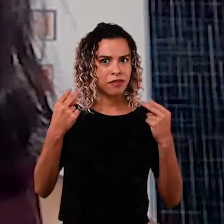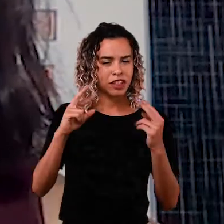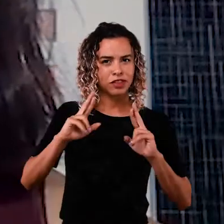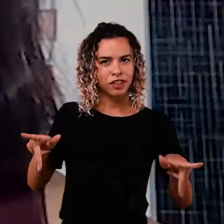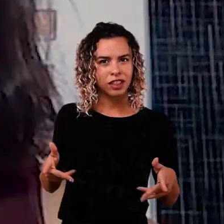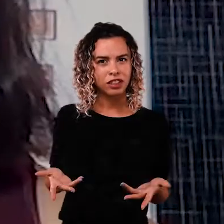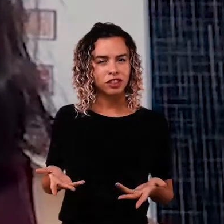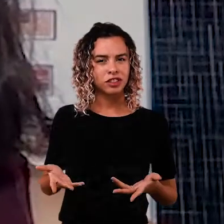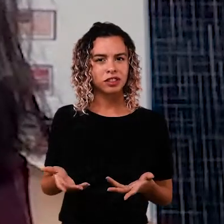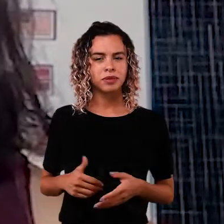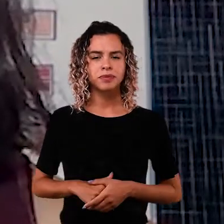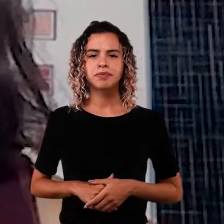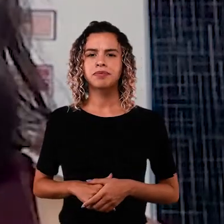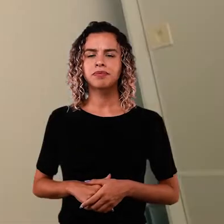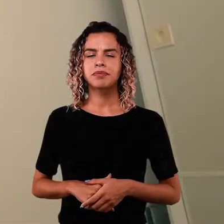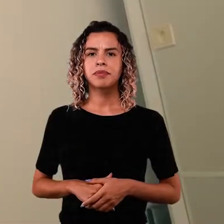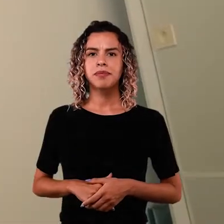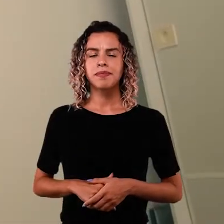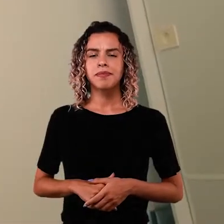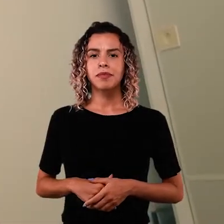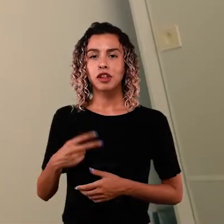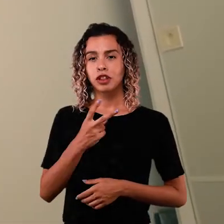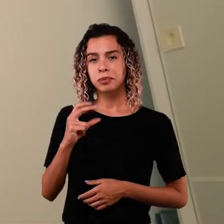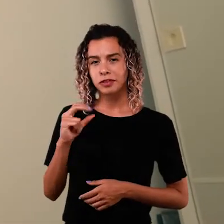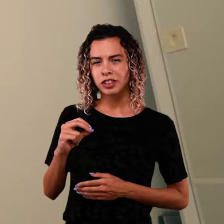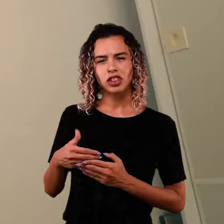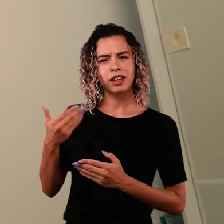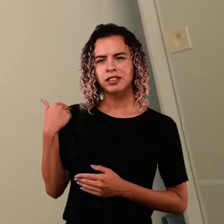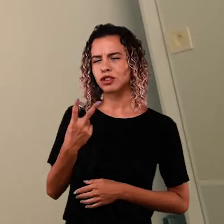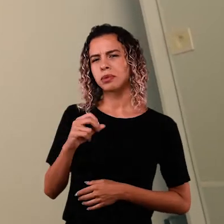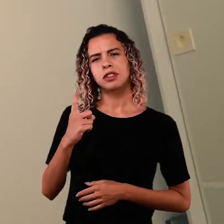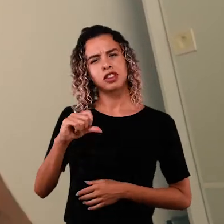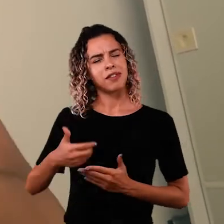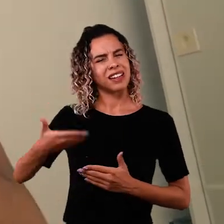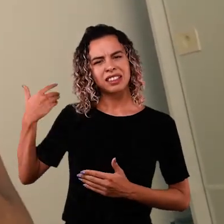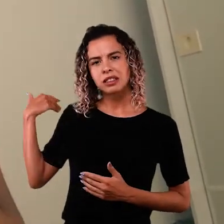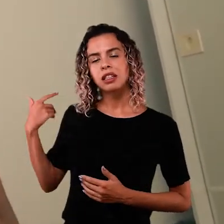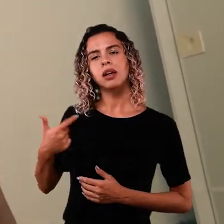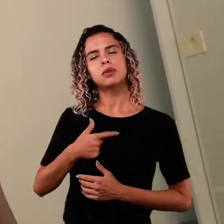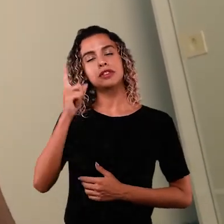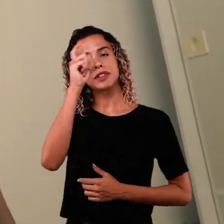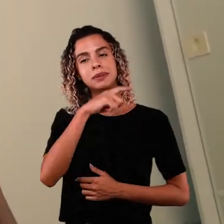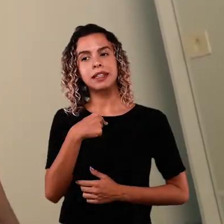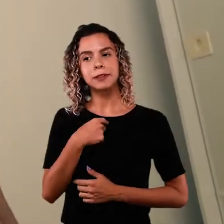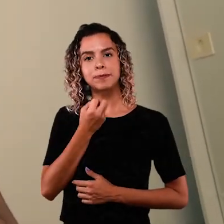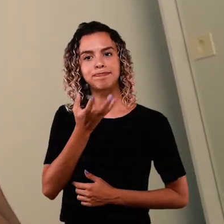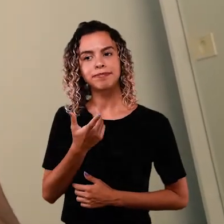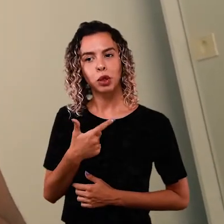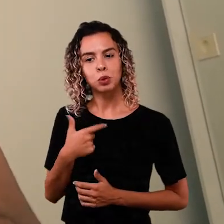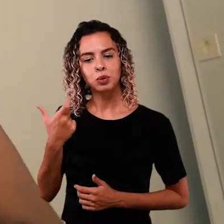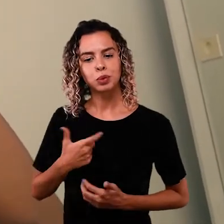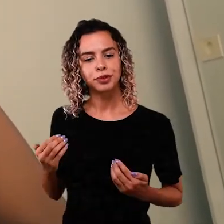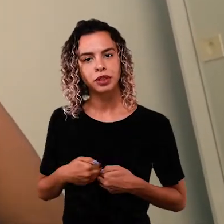me ver diferente, muito medo disso. Poliana. Antes de 2020, 2019, eu tinha uma dificuldade muito grande em falar para as pessoas